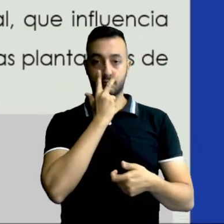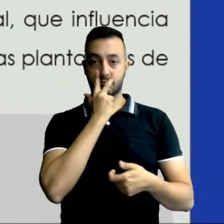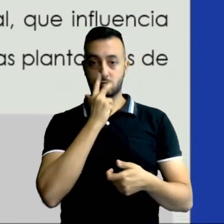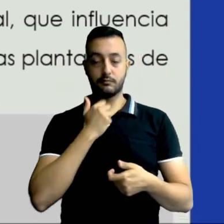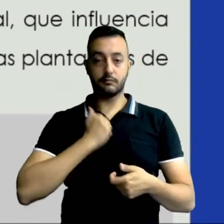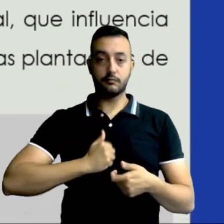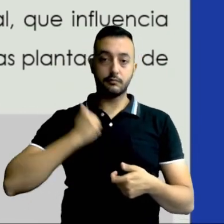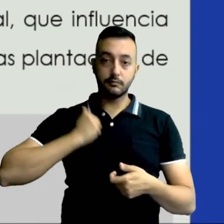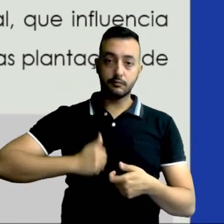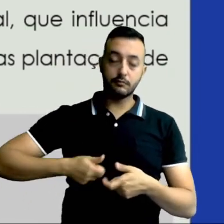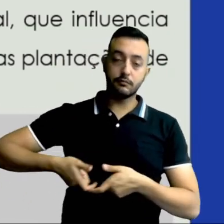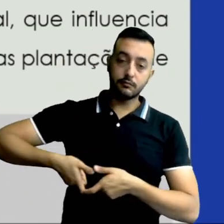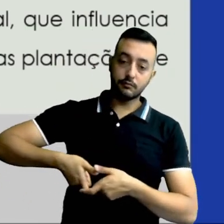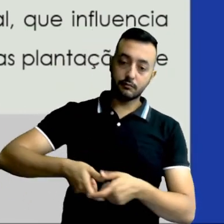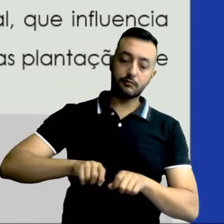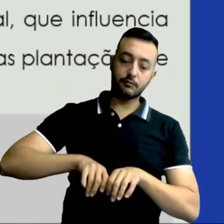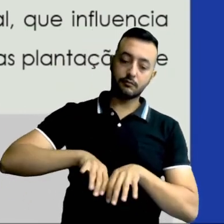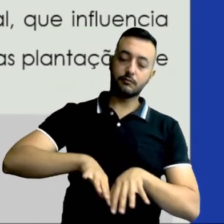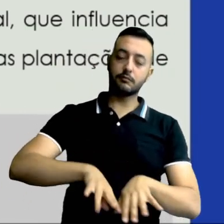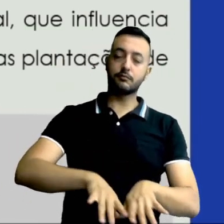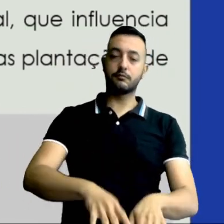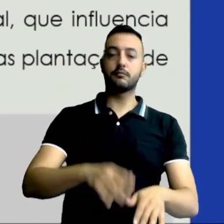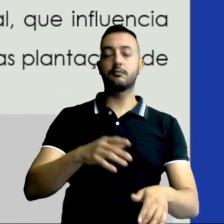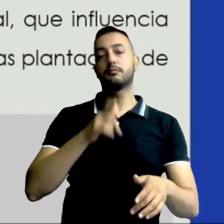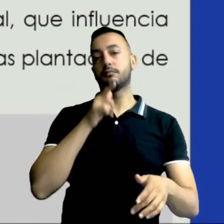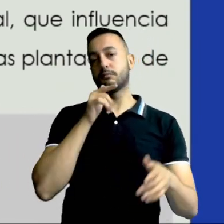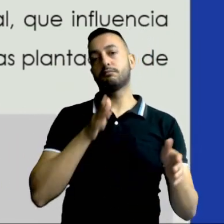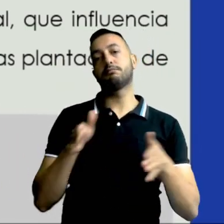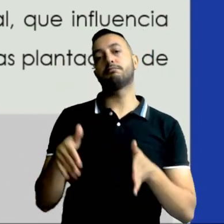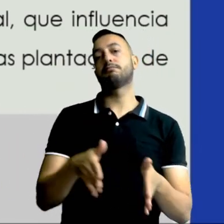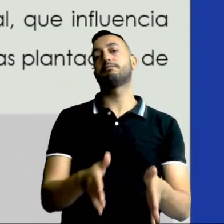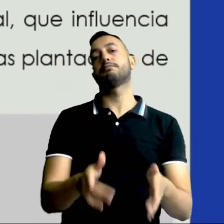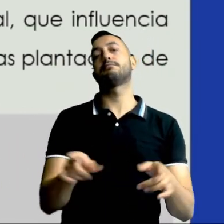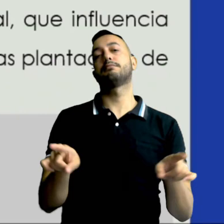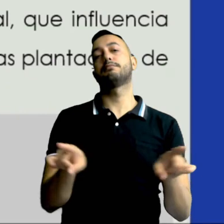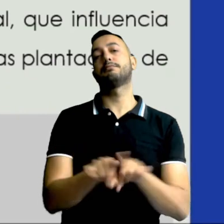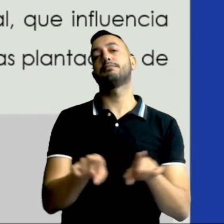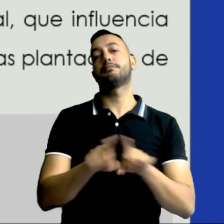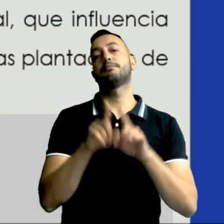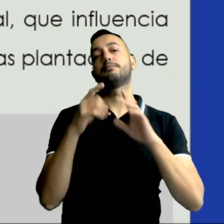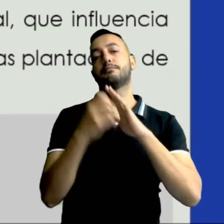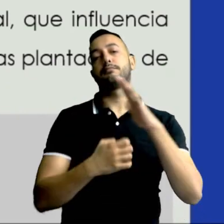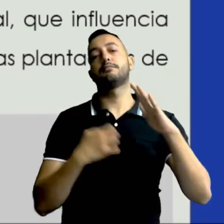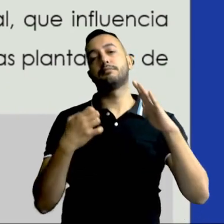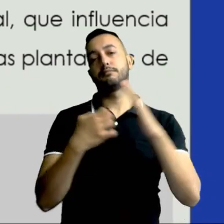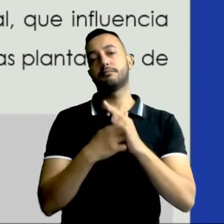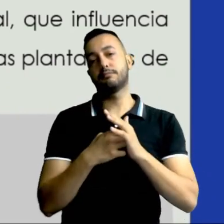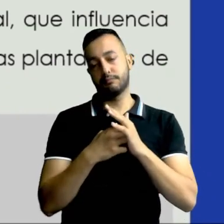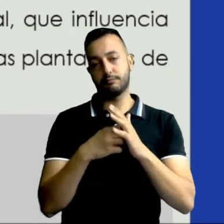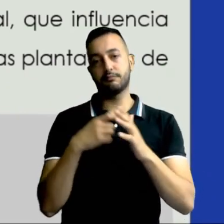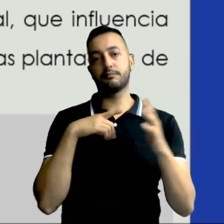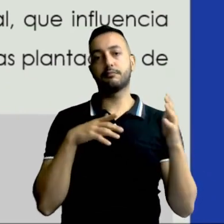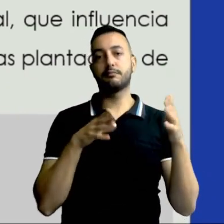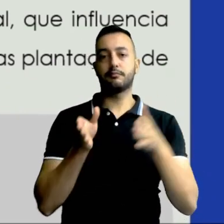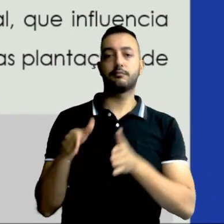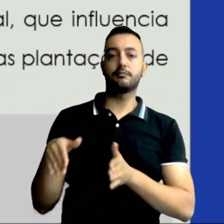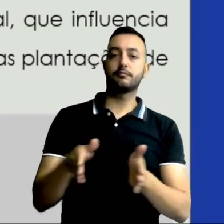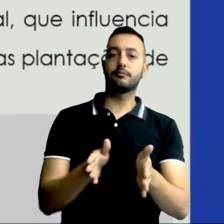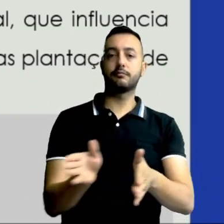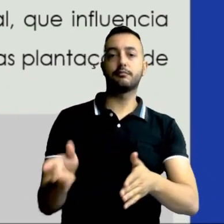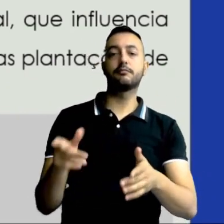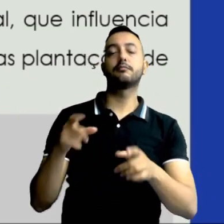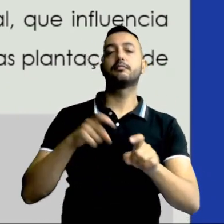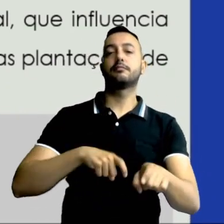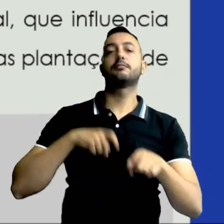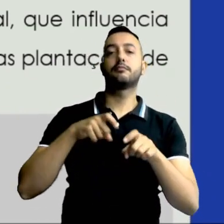Antão e diz Fechada no Rio tapacurá tá 10 metros de empresas que cês em um curso do Rio além